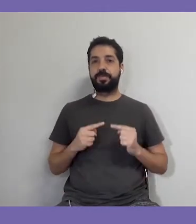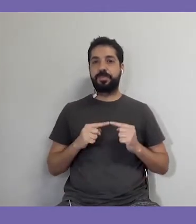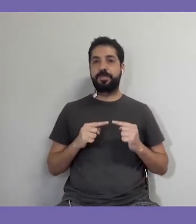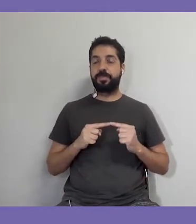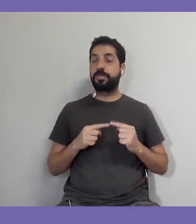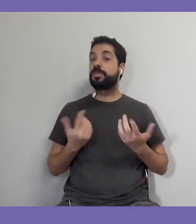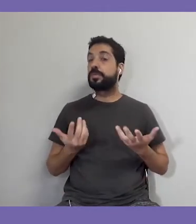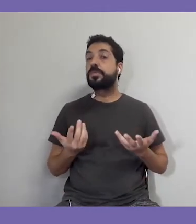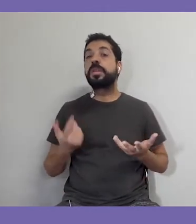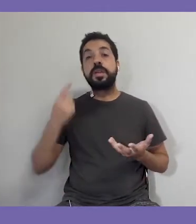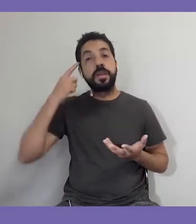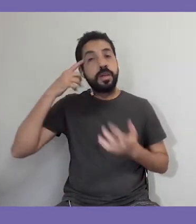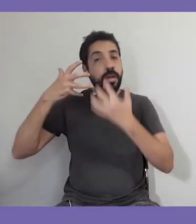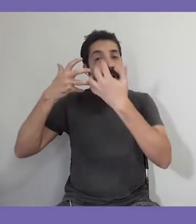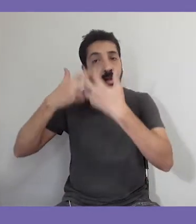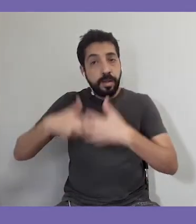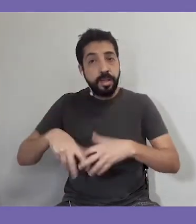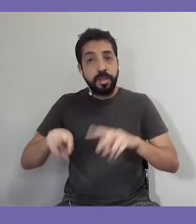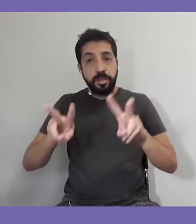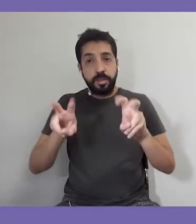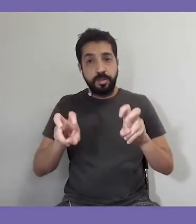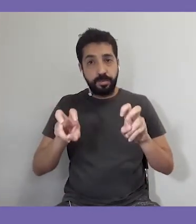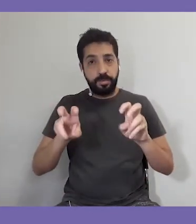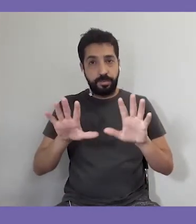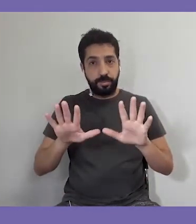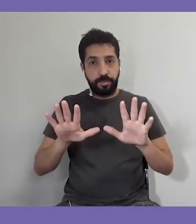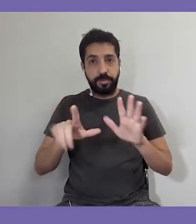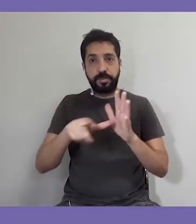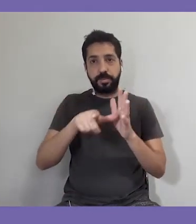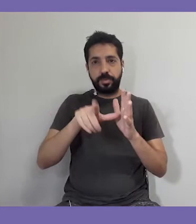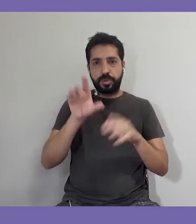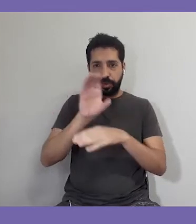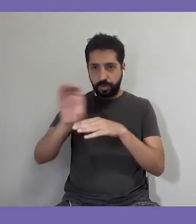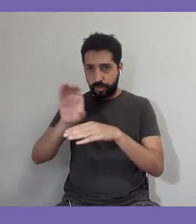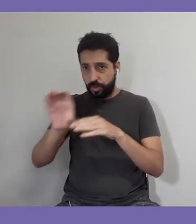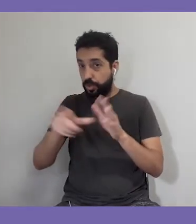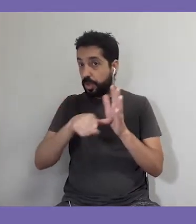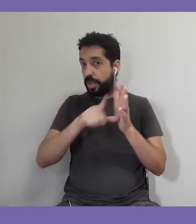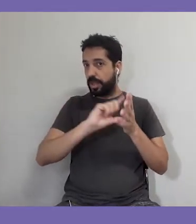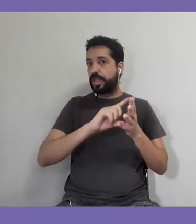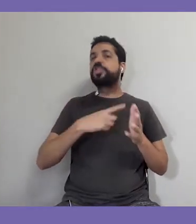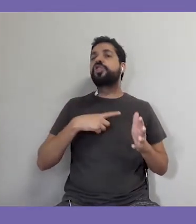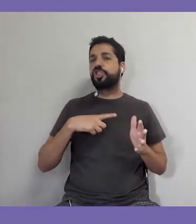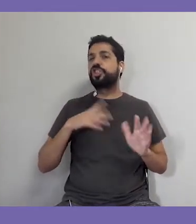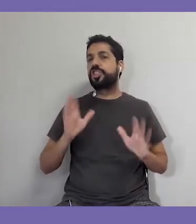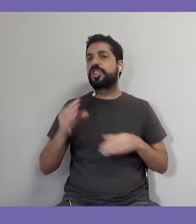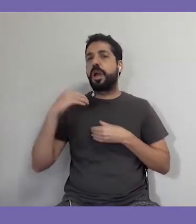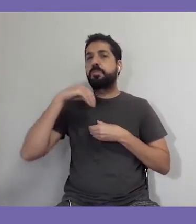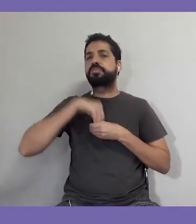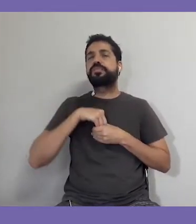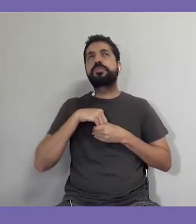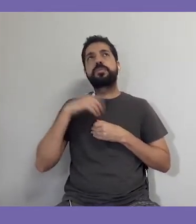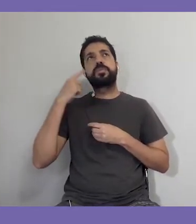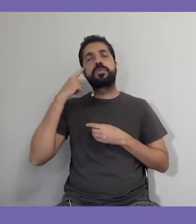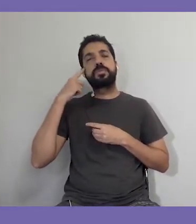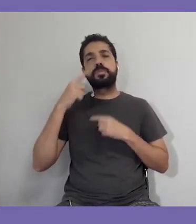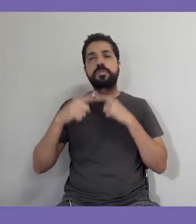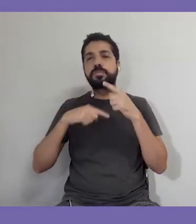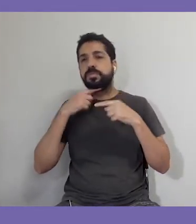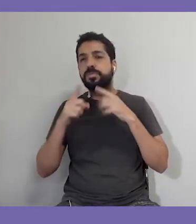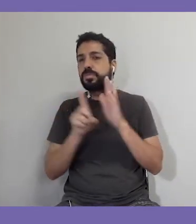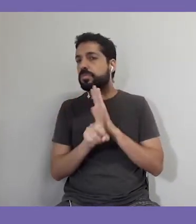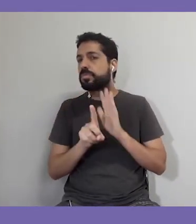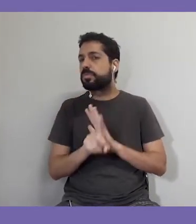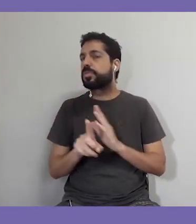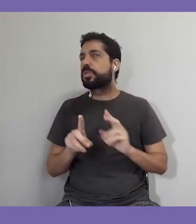E assim, e aí pensando muito nisso, antes de entrar no curso, né, eu já vinha com esse questionamento